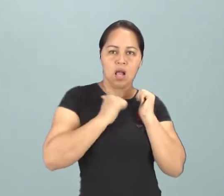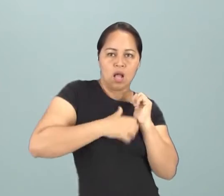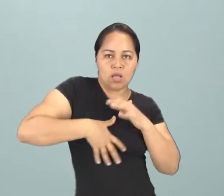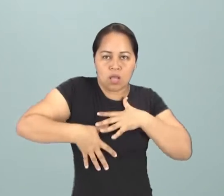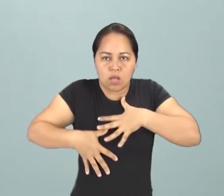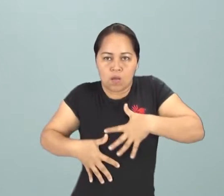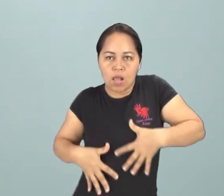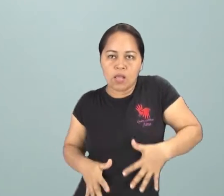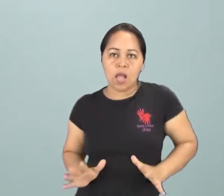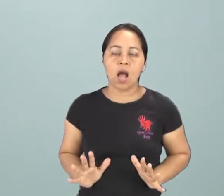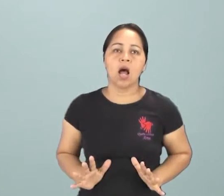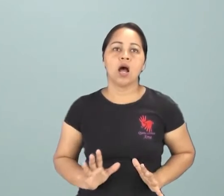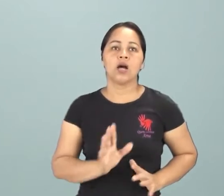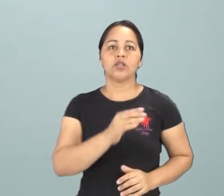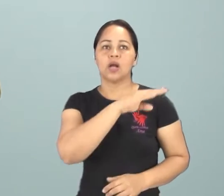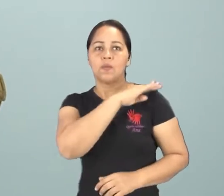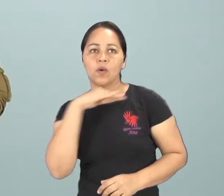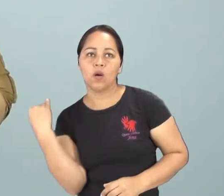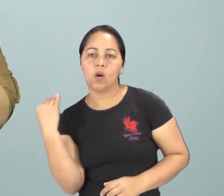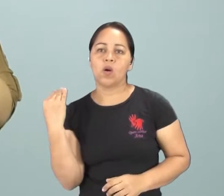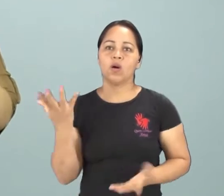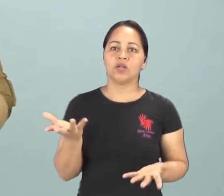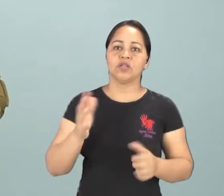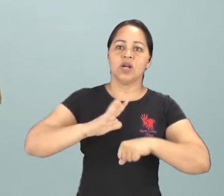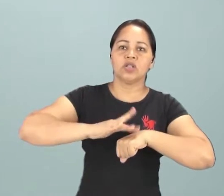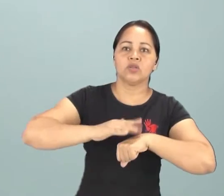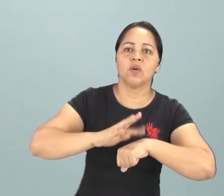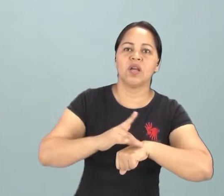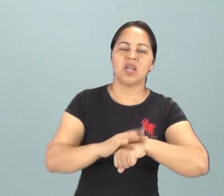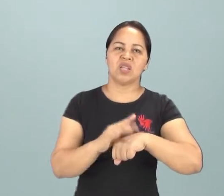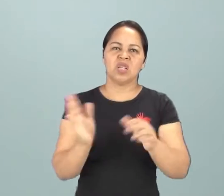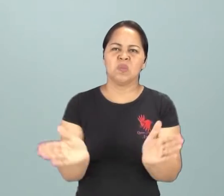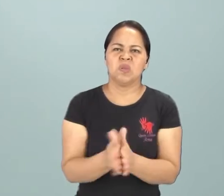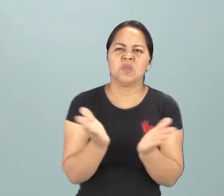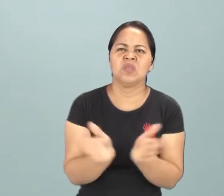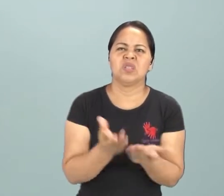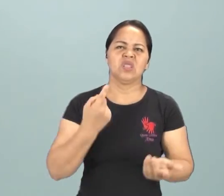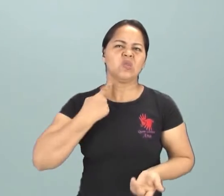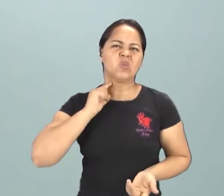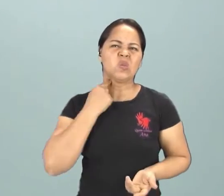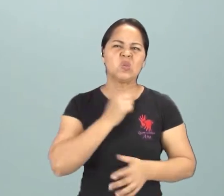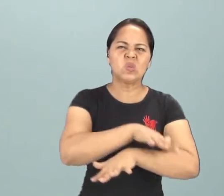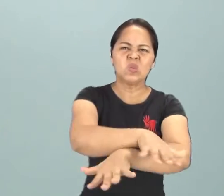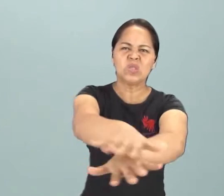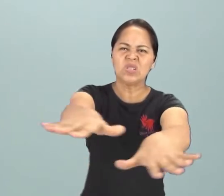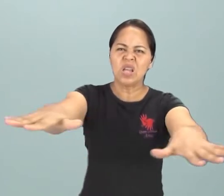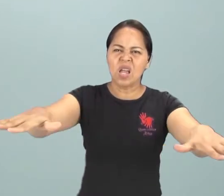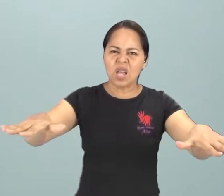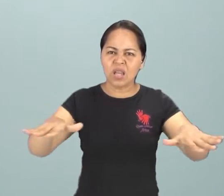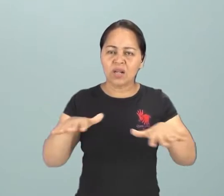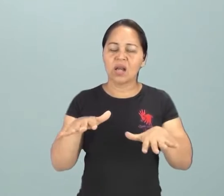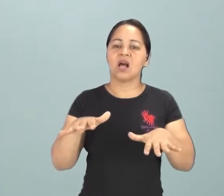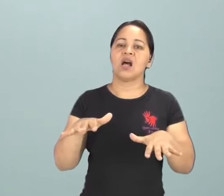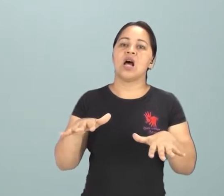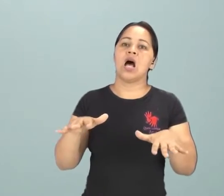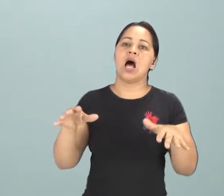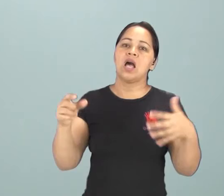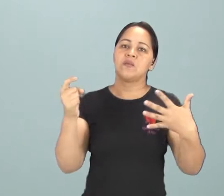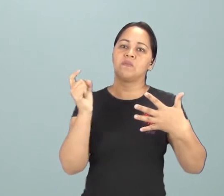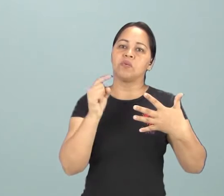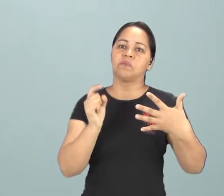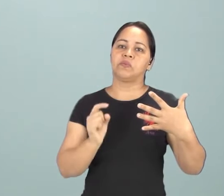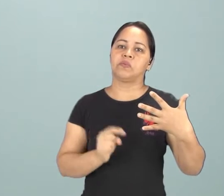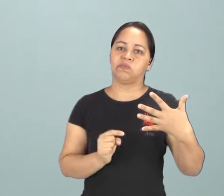doenças, a miséria, a pobreza, a sujeira, entendeu? E tudo que podia se ter